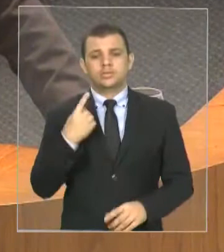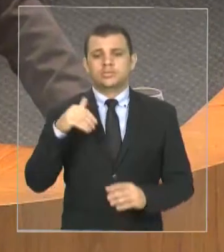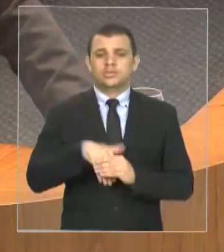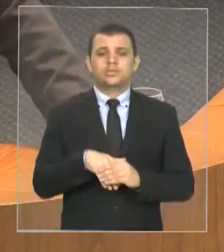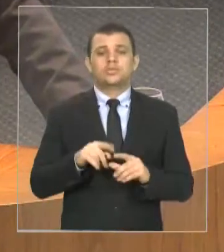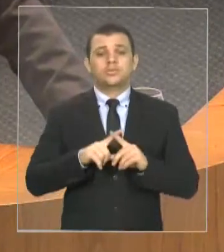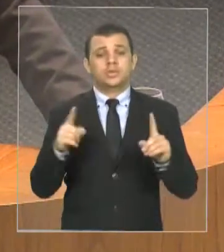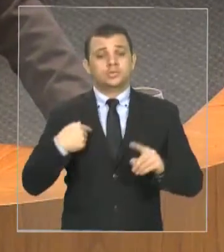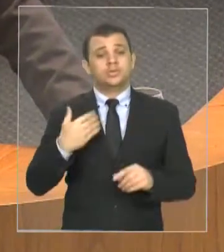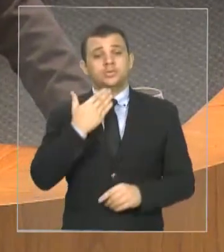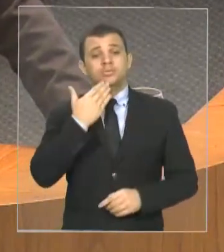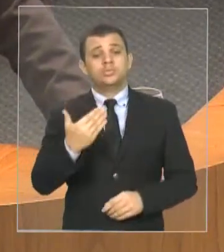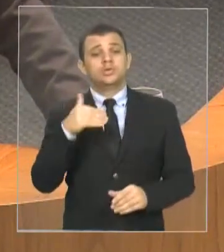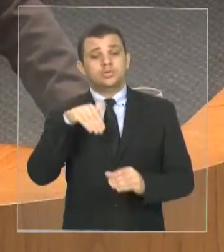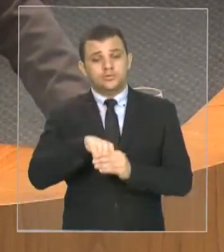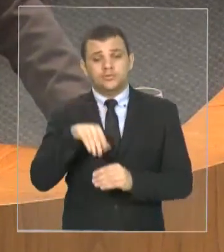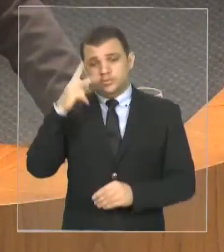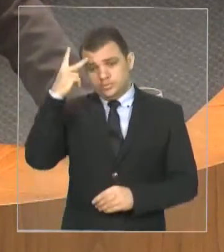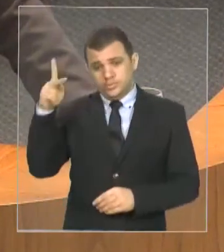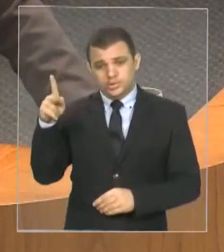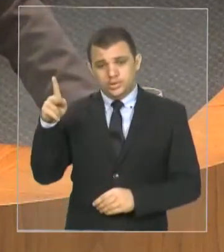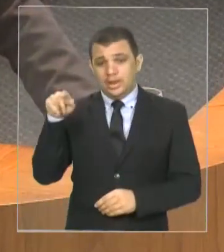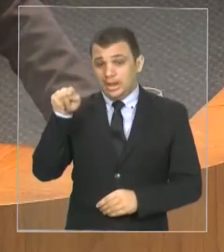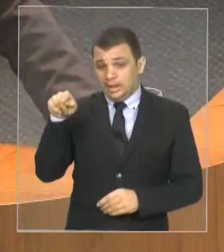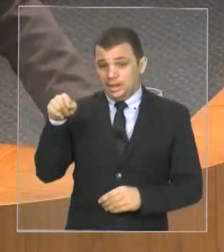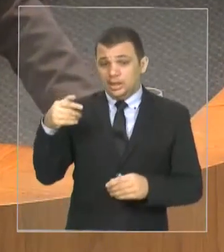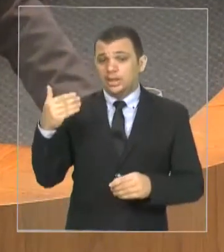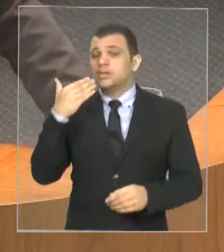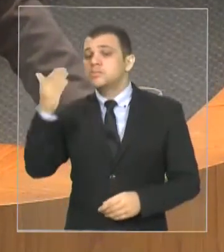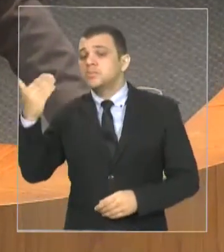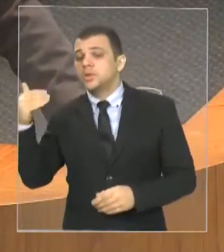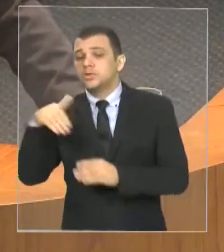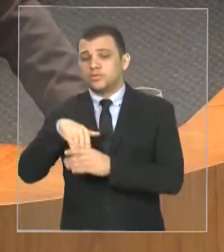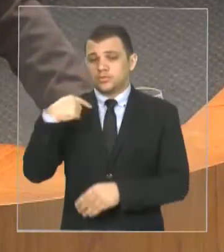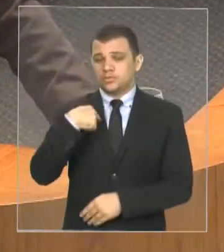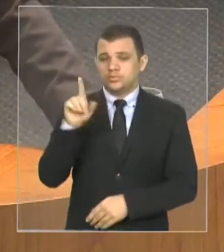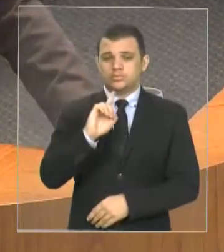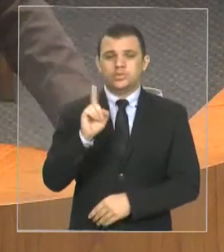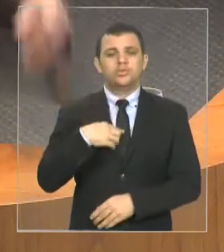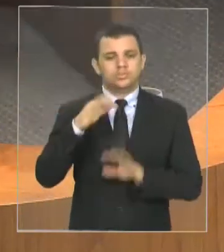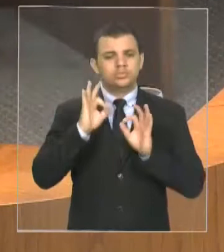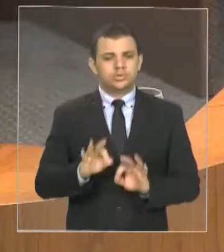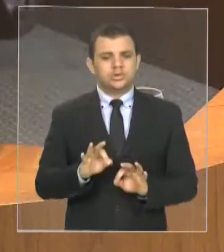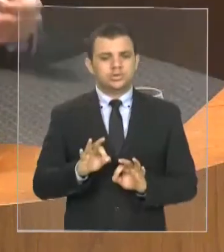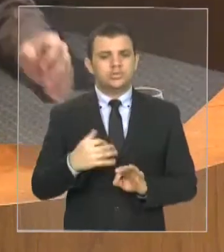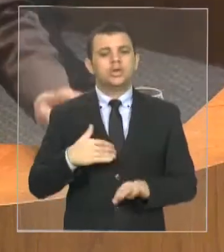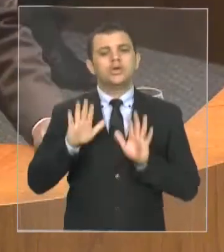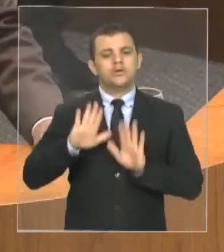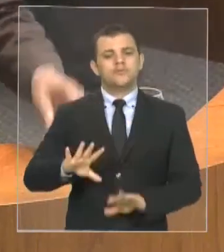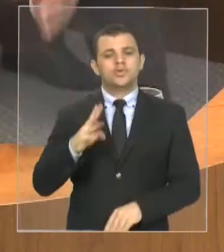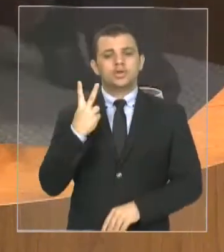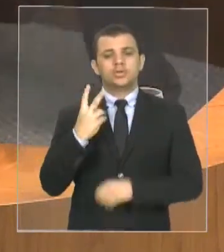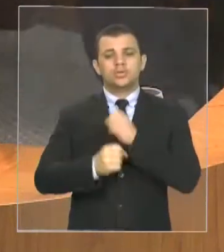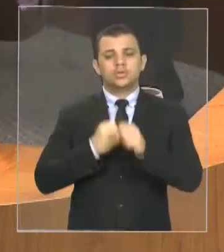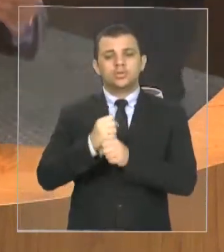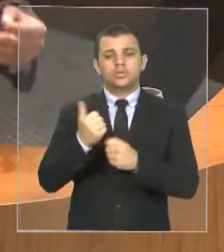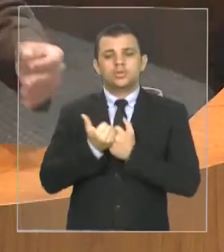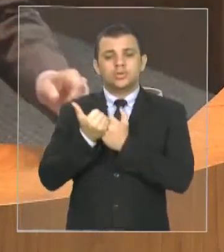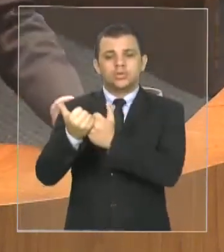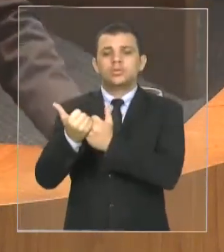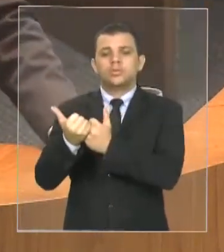Dino. E passei 2 anos na base do governador Flávio Dino. De forma coerente, de